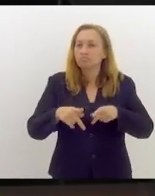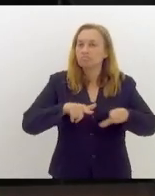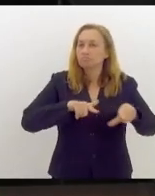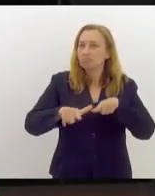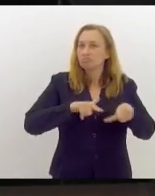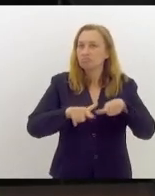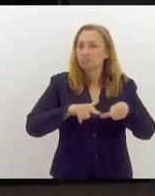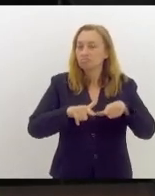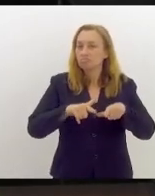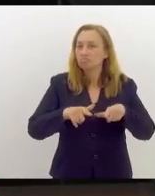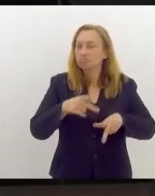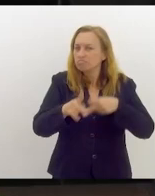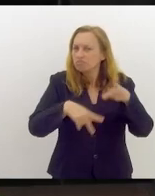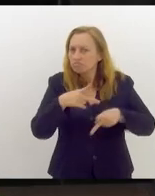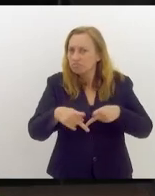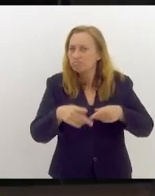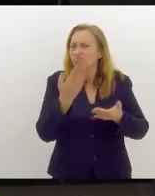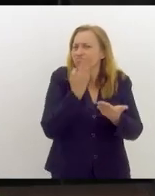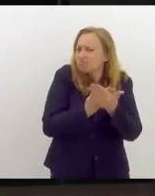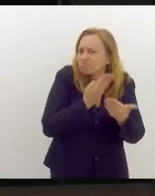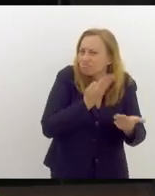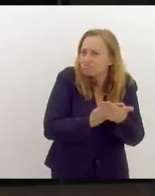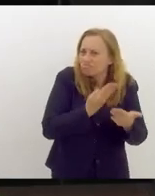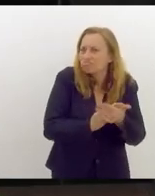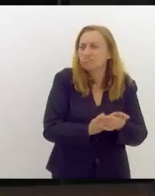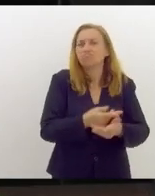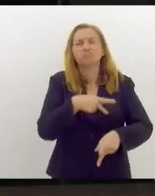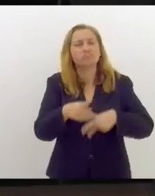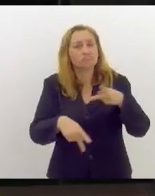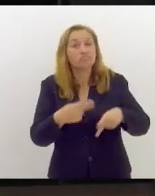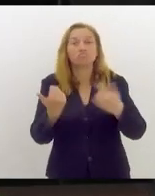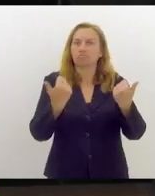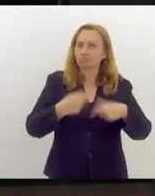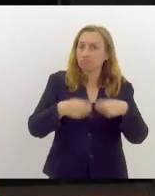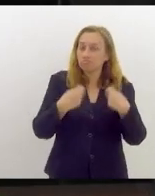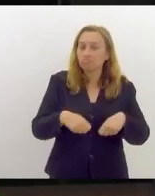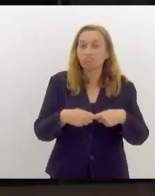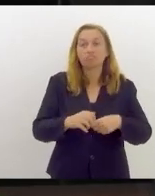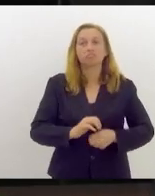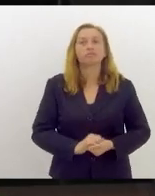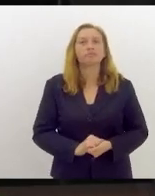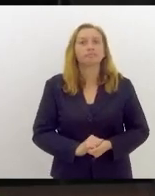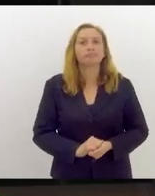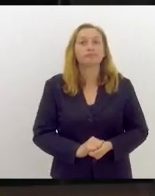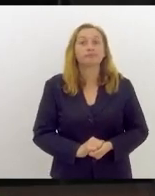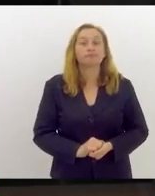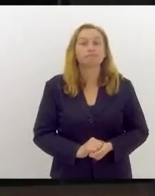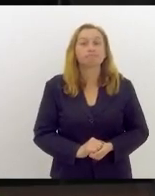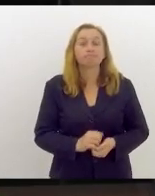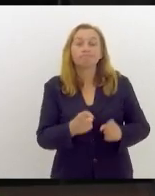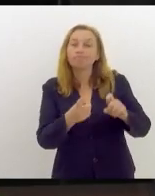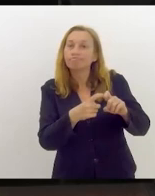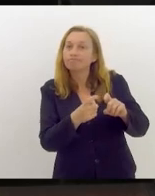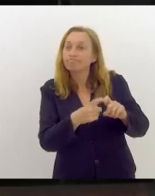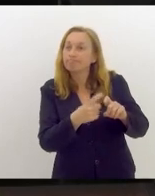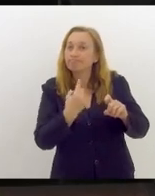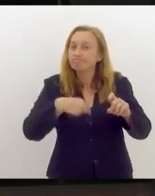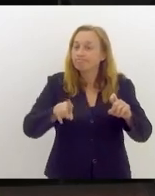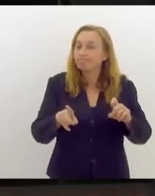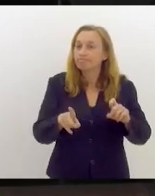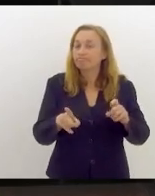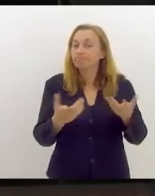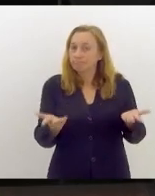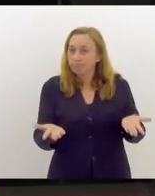a população que estuda a população que precisa inclusive de atendimento médico aí